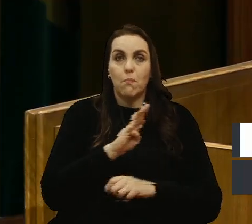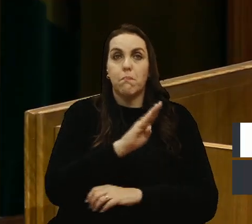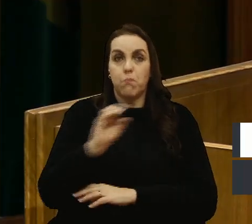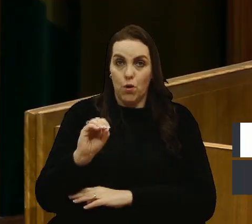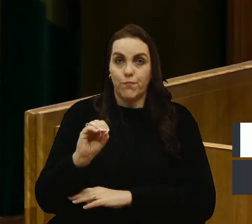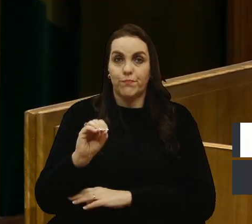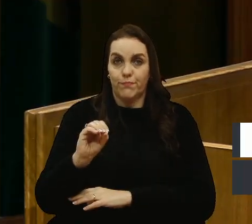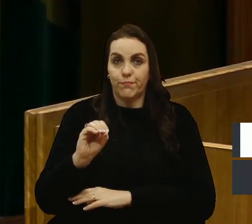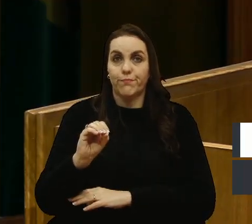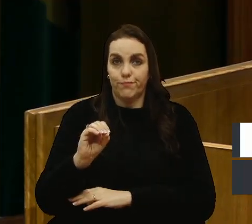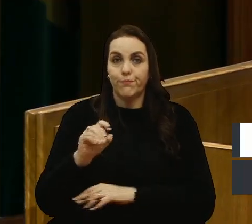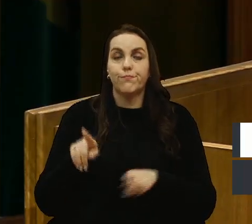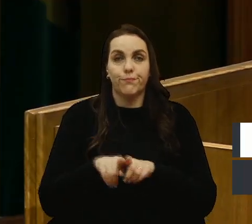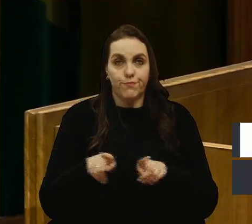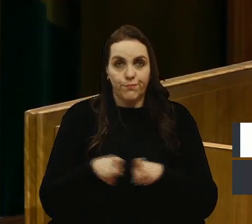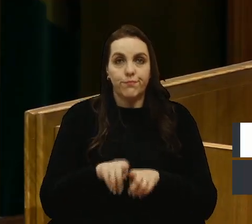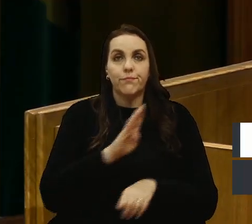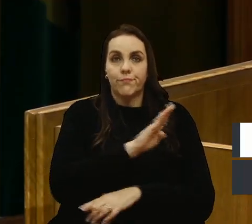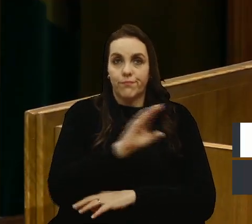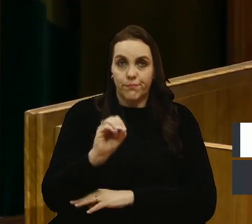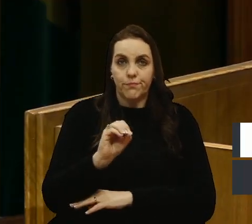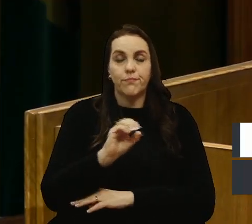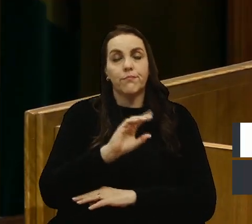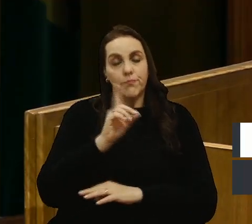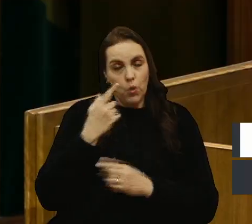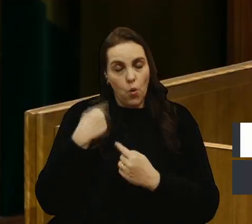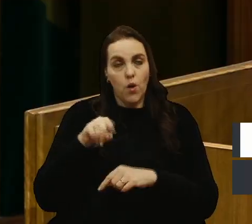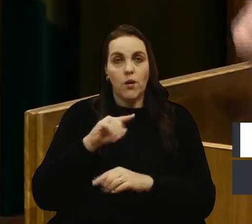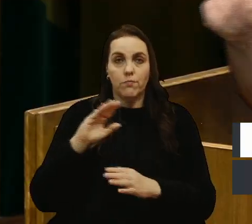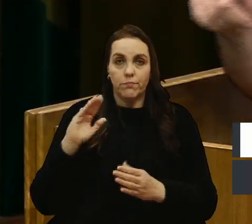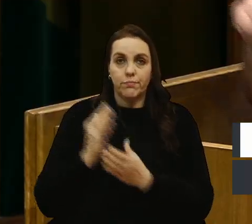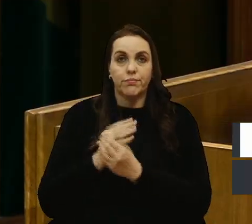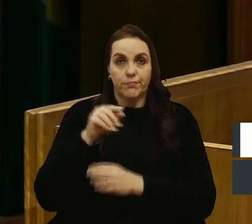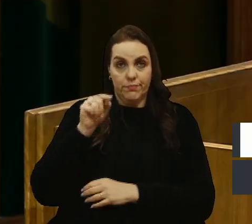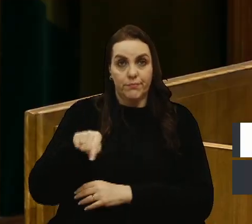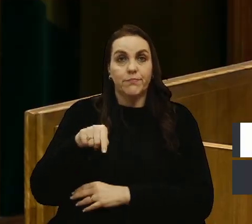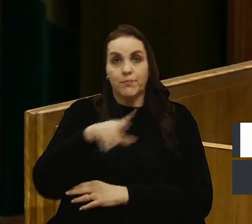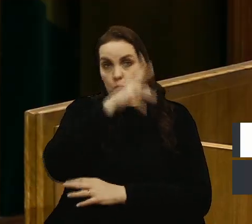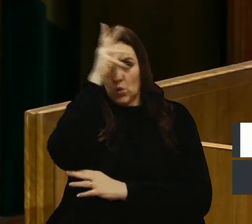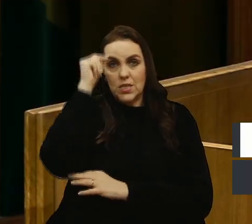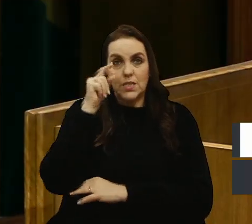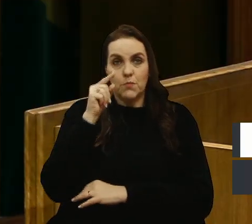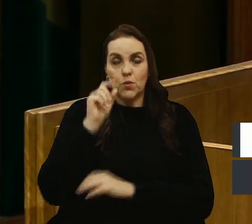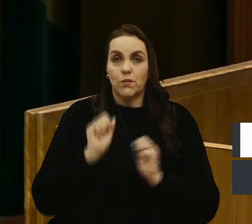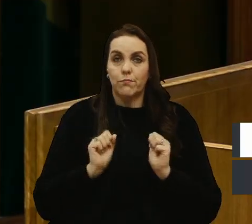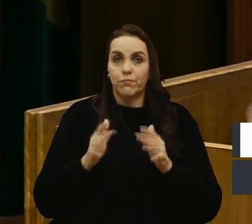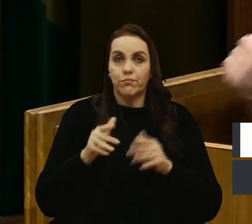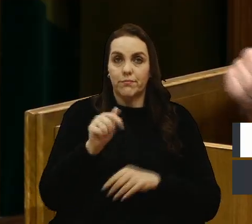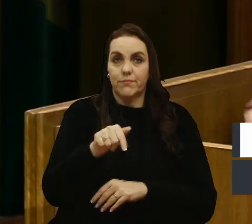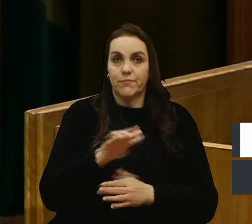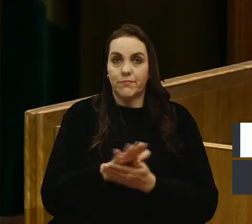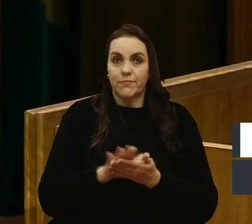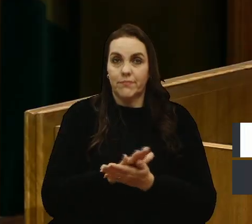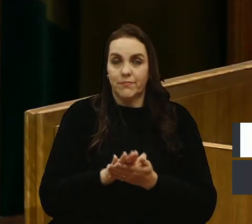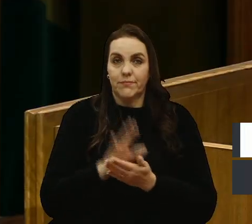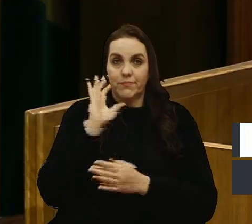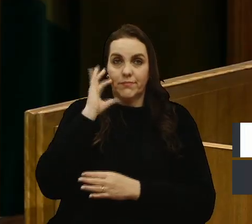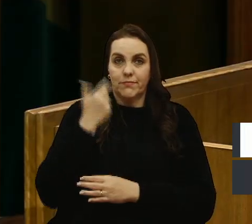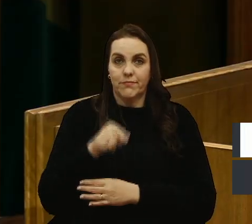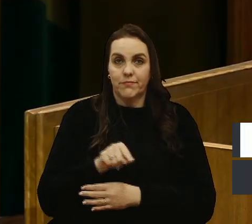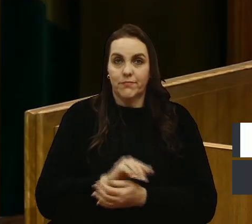ocorrência e também podem fazer um boletim de ocorrência contra o município que não está atuando nessa